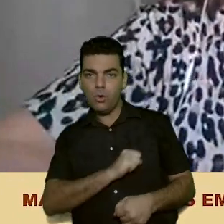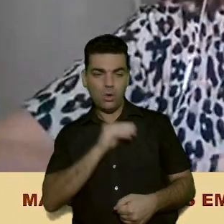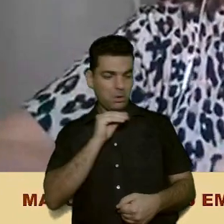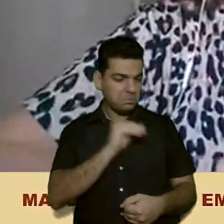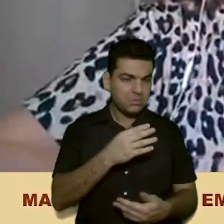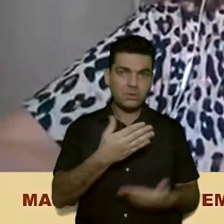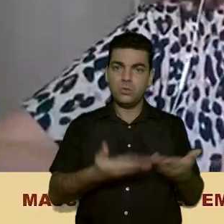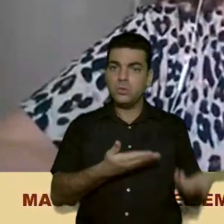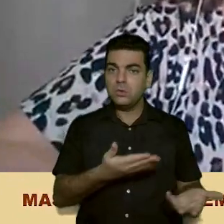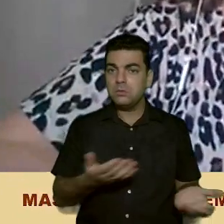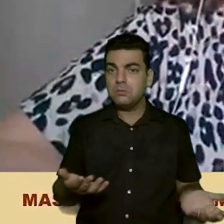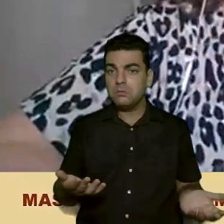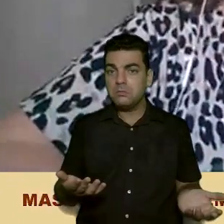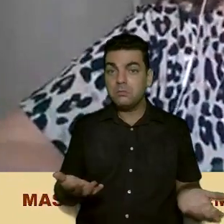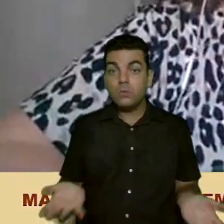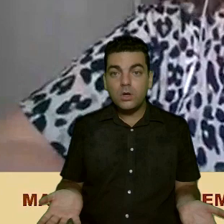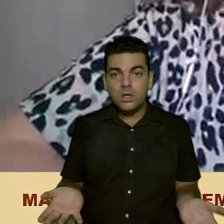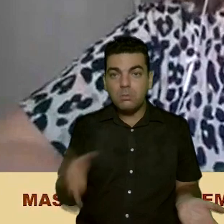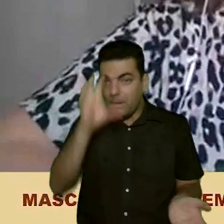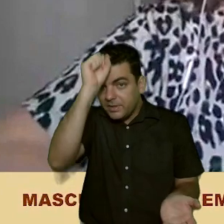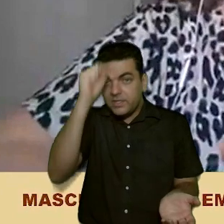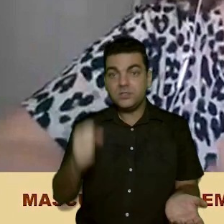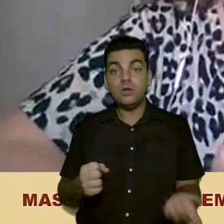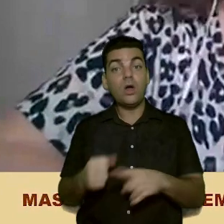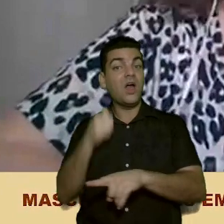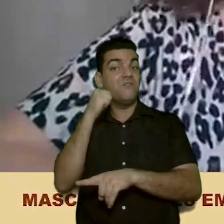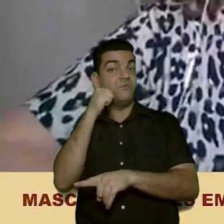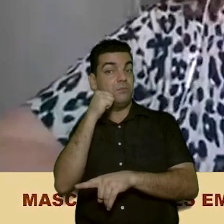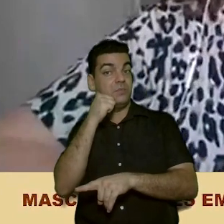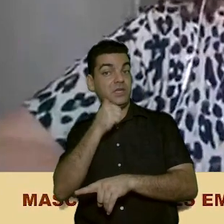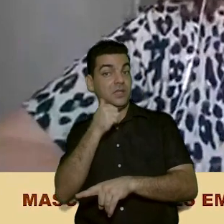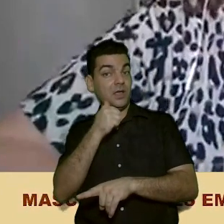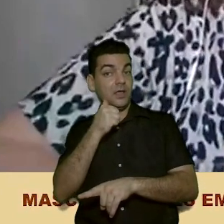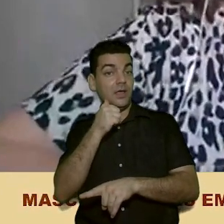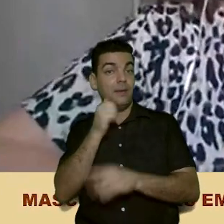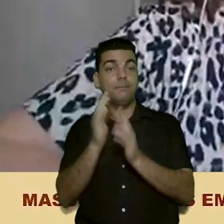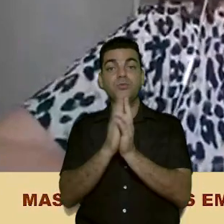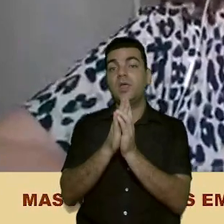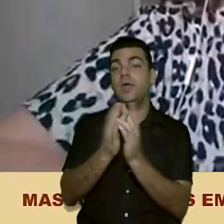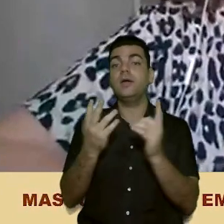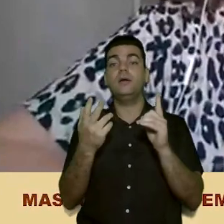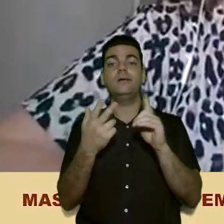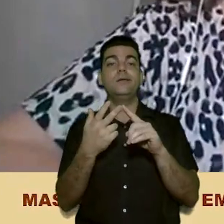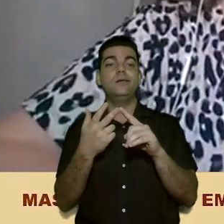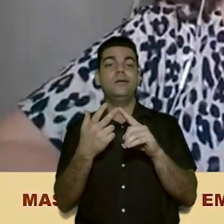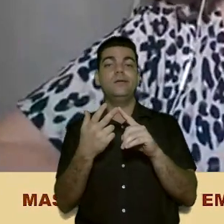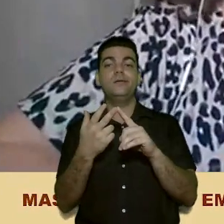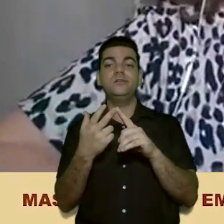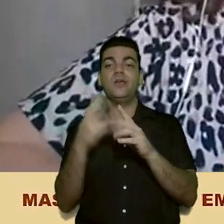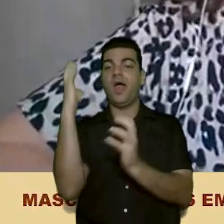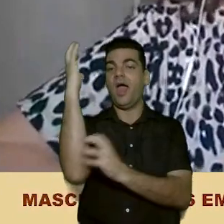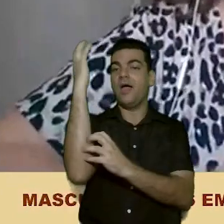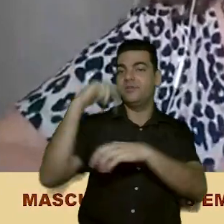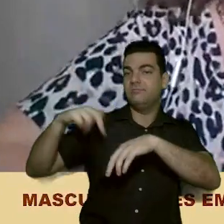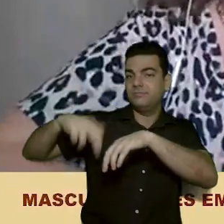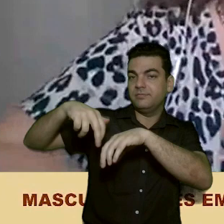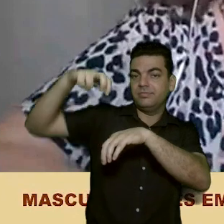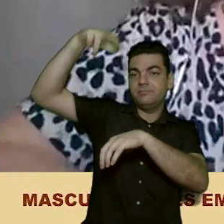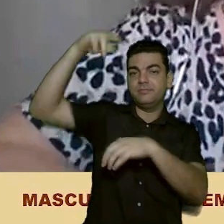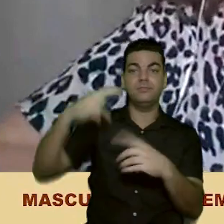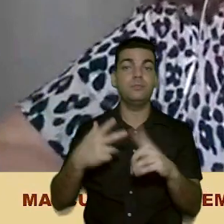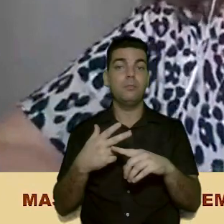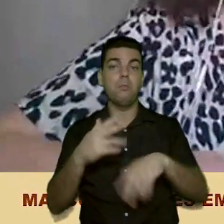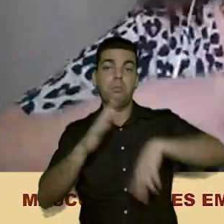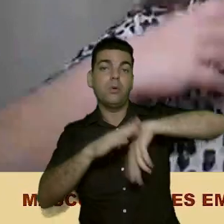isso? Você não quer que seu filho seja responsável pela criança que um dia ele pode colocar no mundo? Né? E a sua filha, se ela brincar